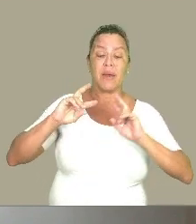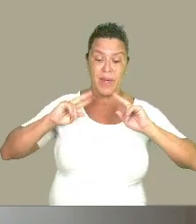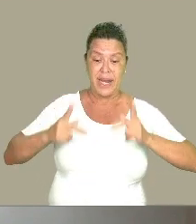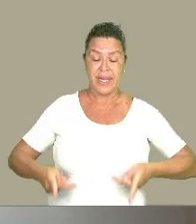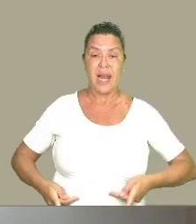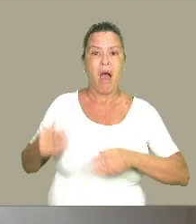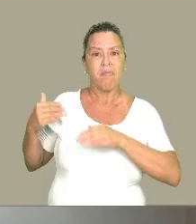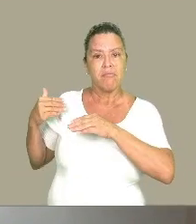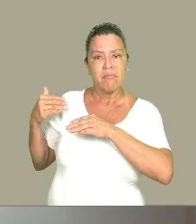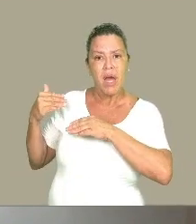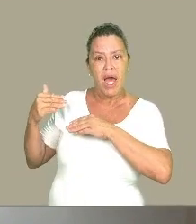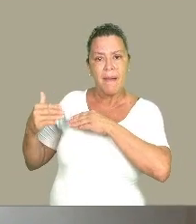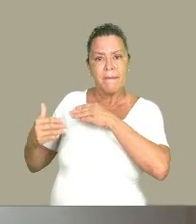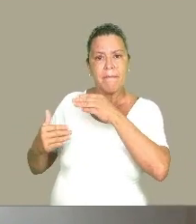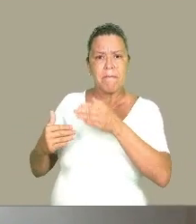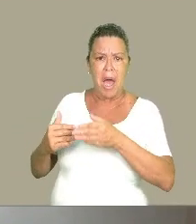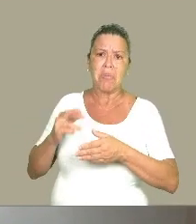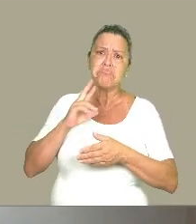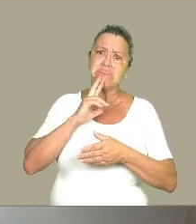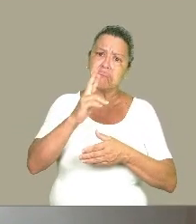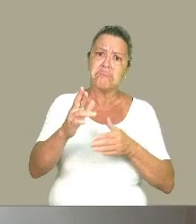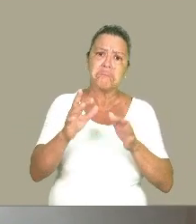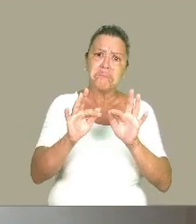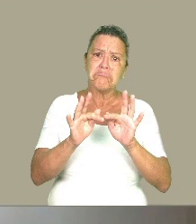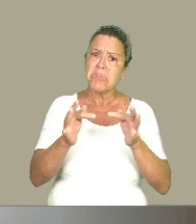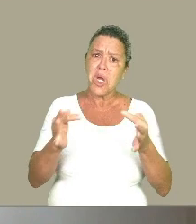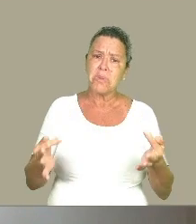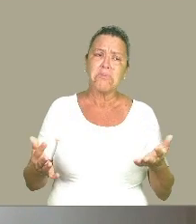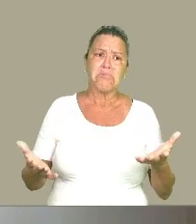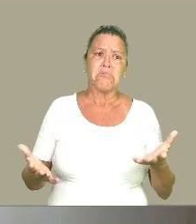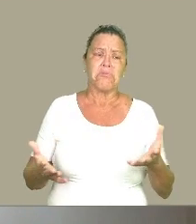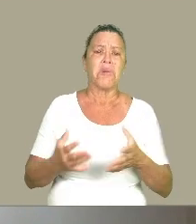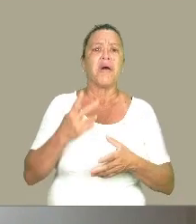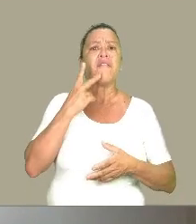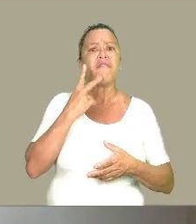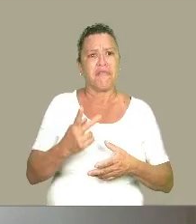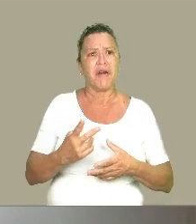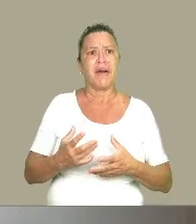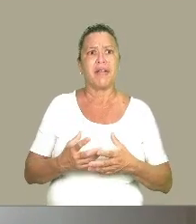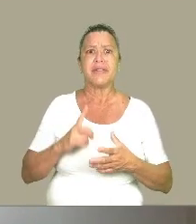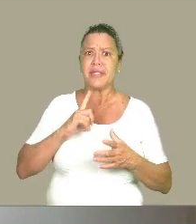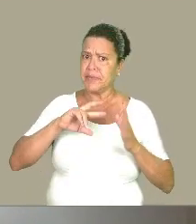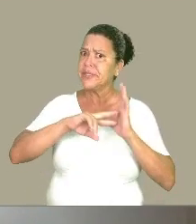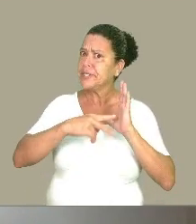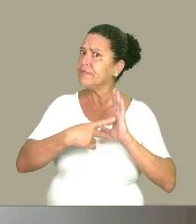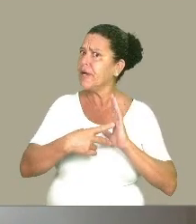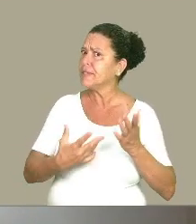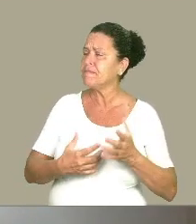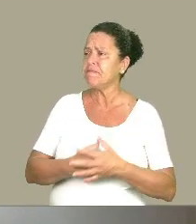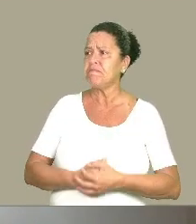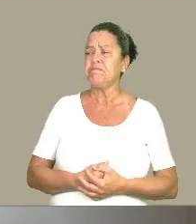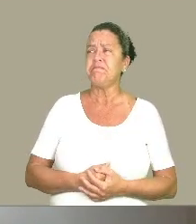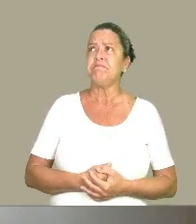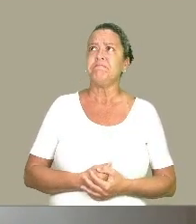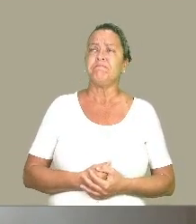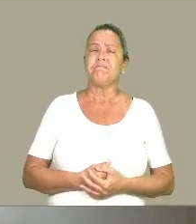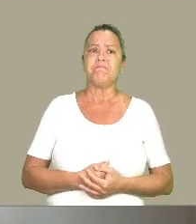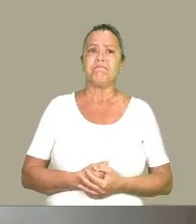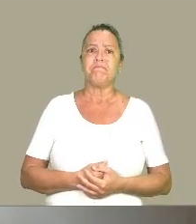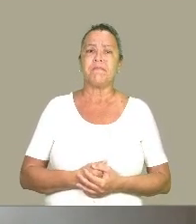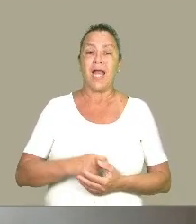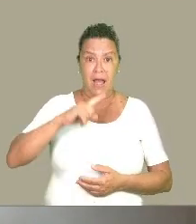né? Uma resposta muito singela, mas que diz muita coisa, né? A pergunta